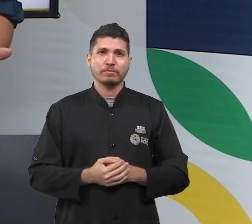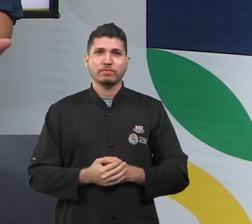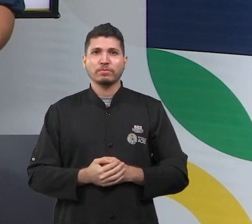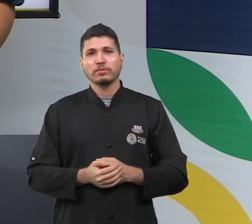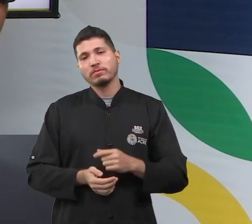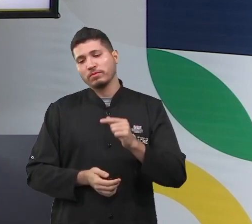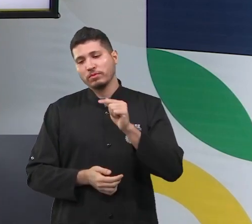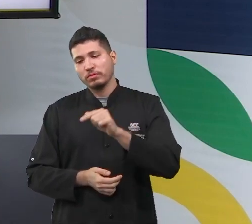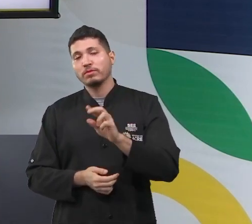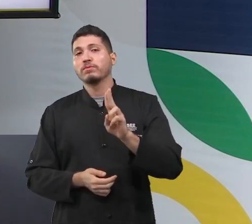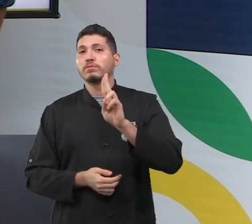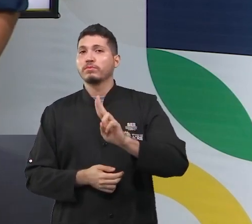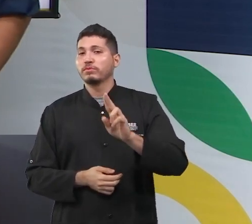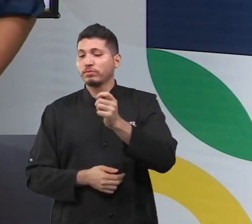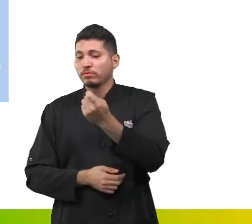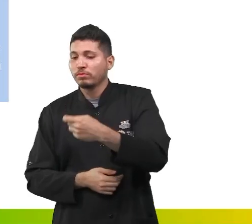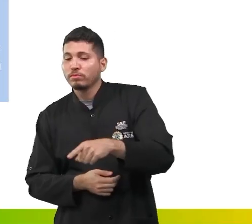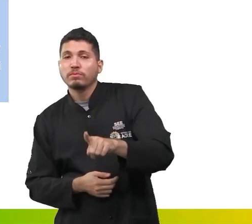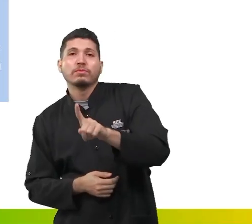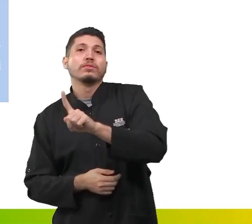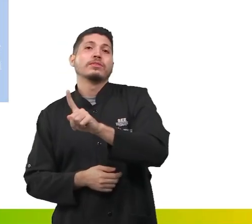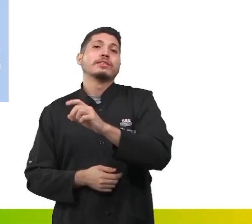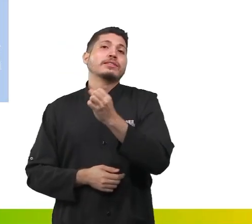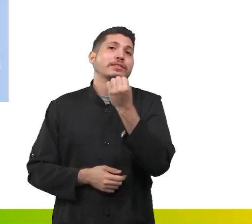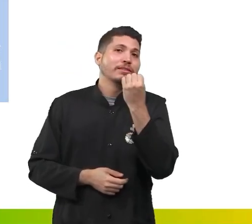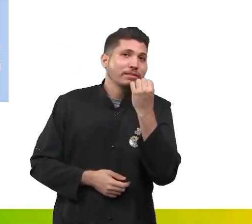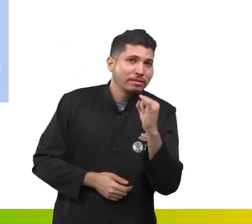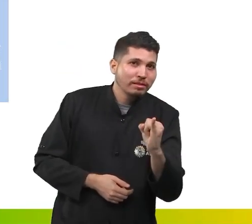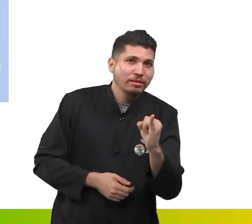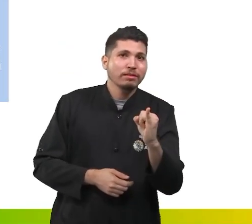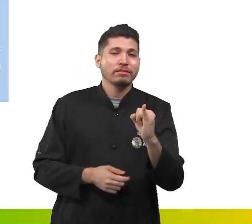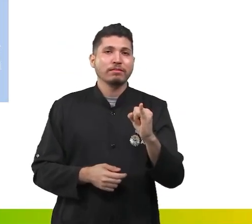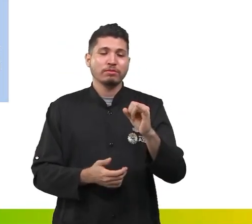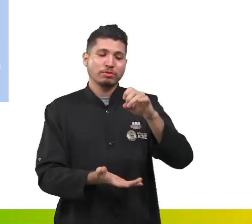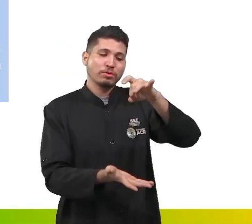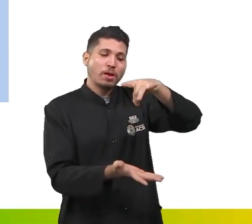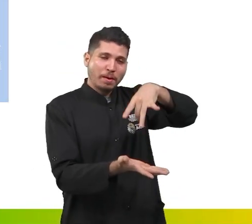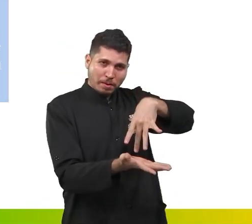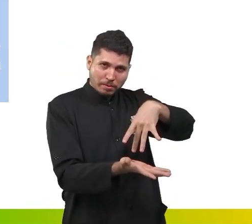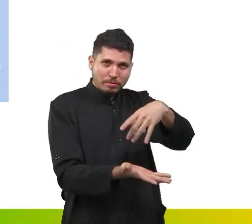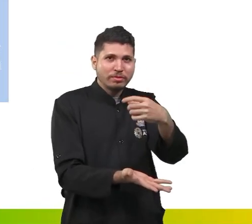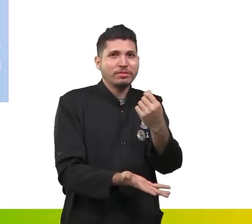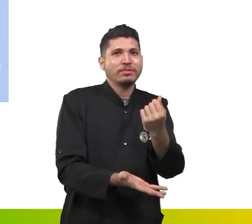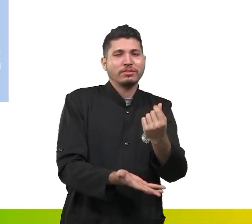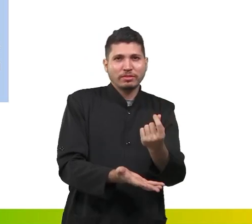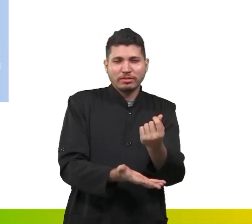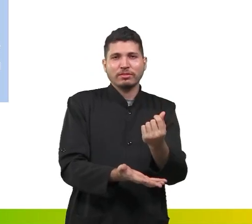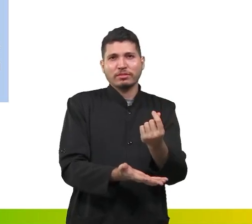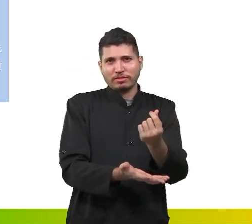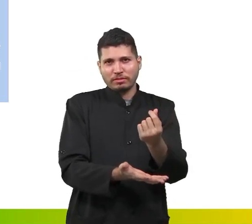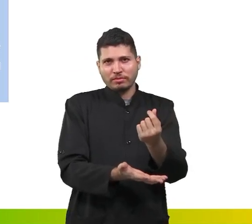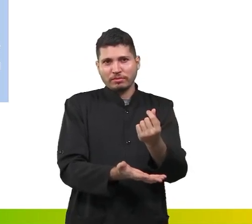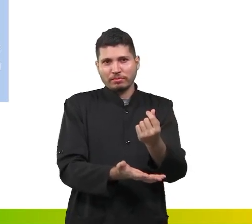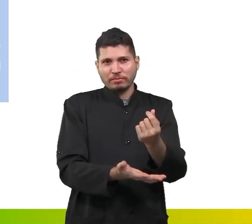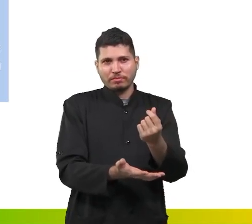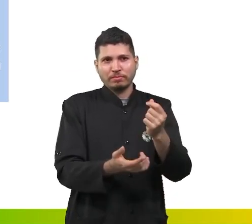a sua renda. Ok? E quinto passo, definição dos